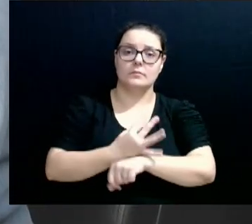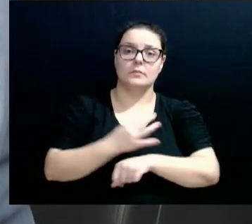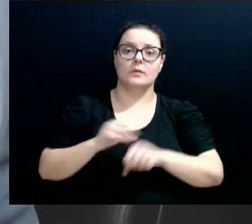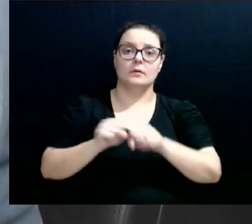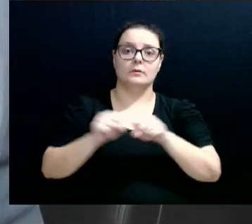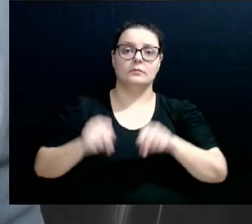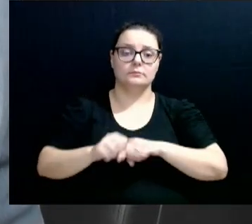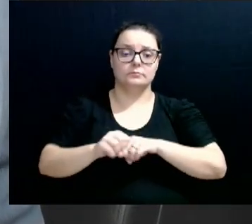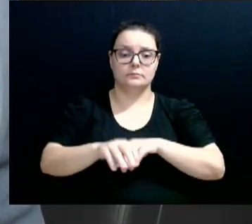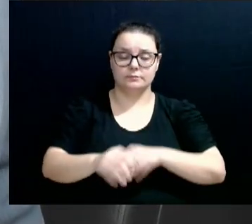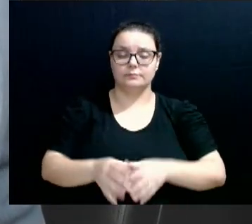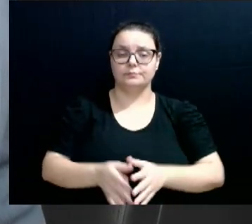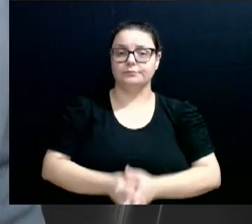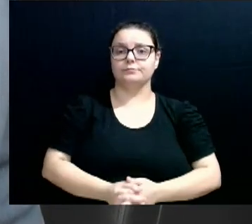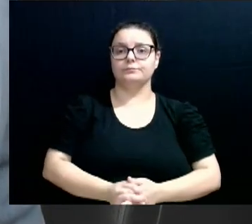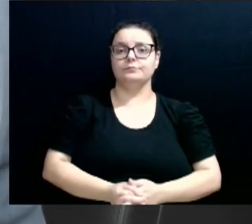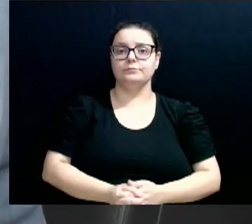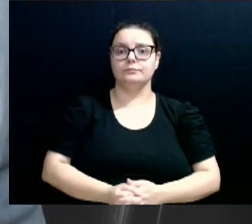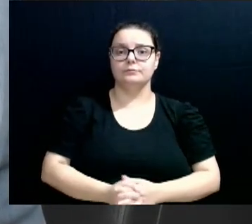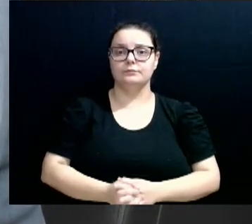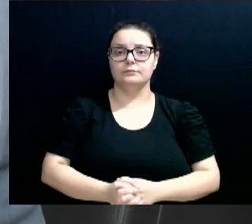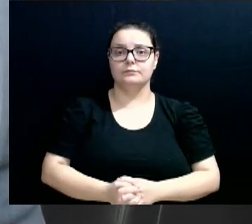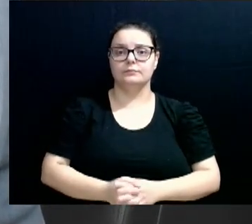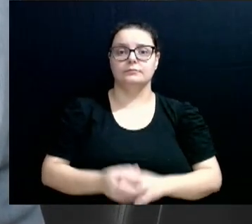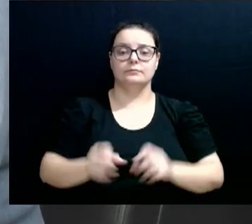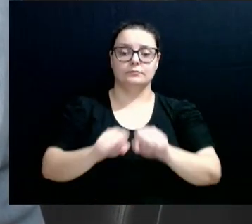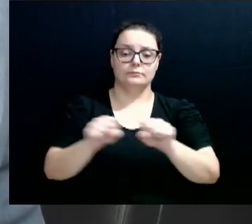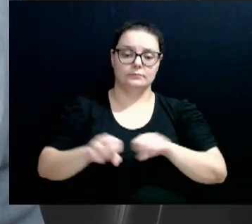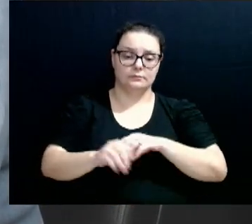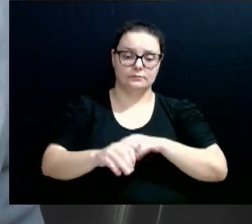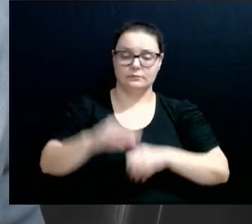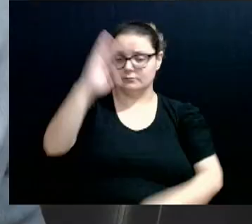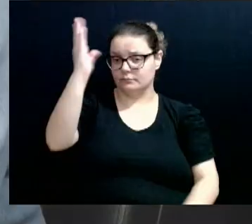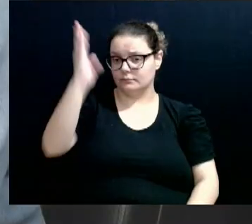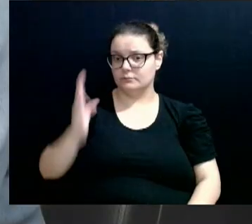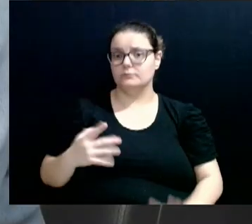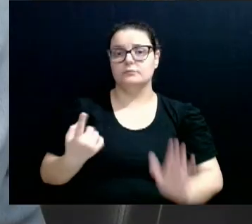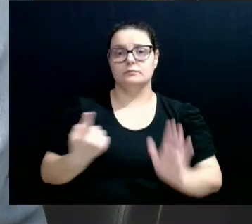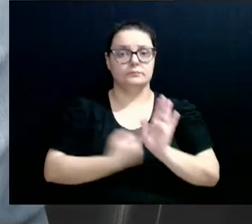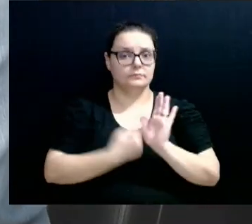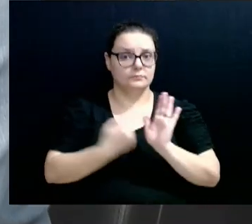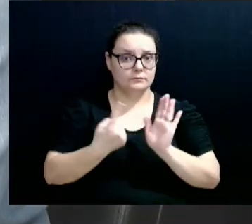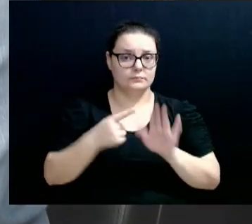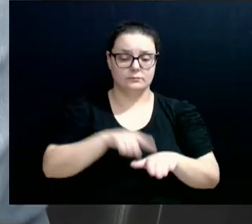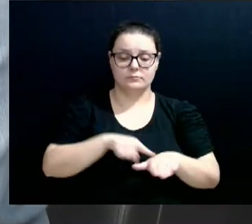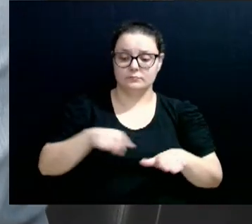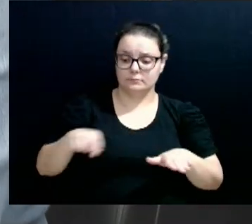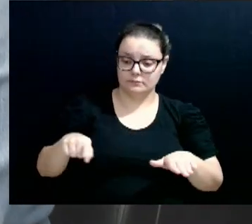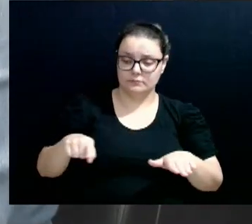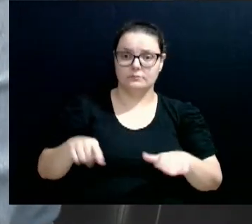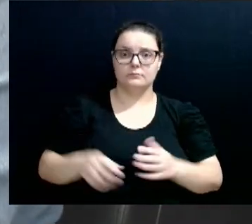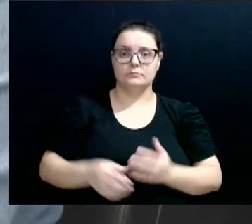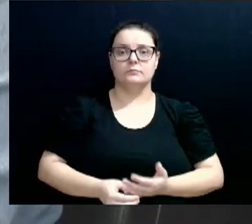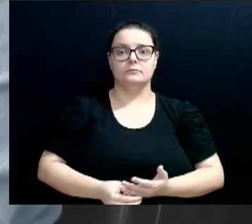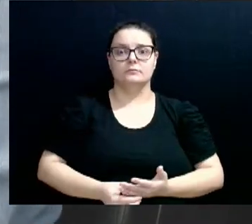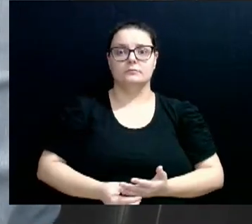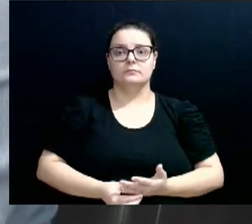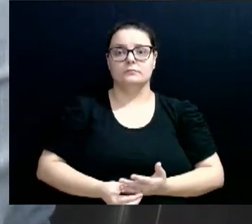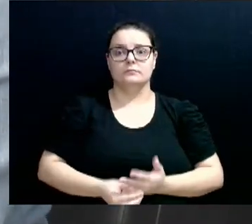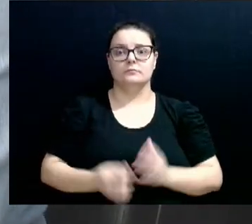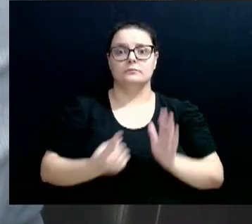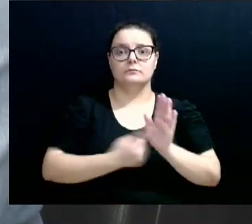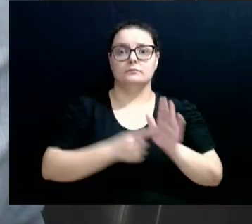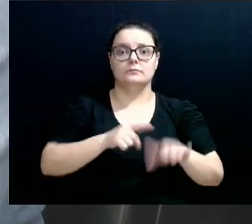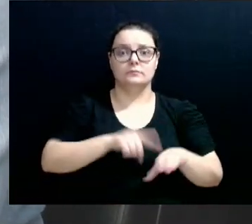ele no Brasil, ele tem uma marca de exclusão, e essa marca de exclusão, infelizmente, muitas vezes ela